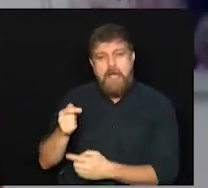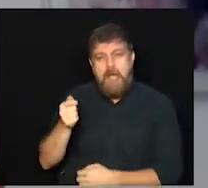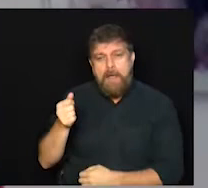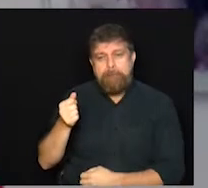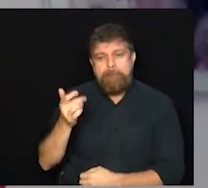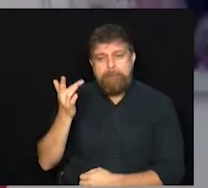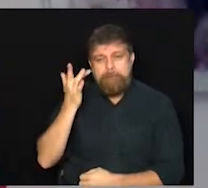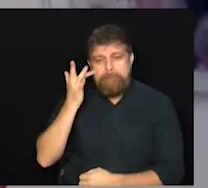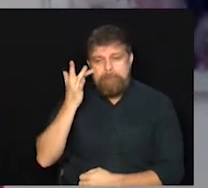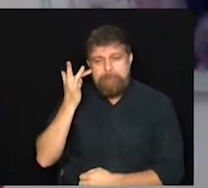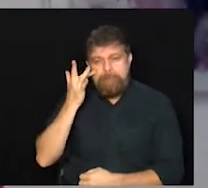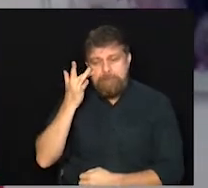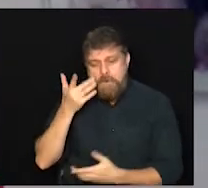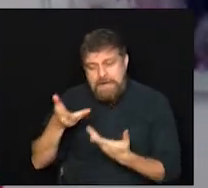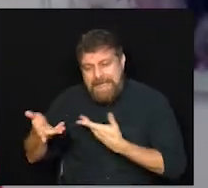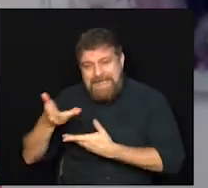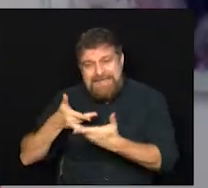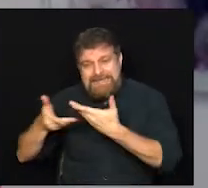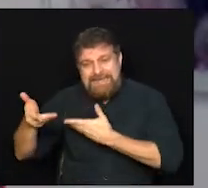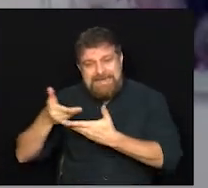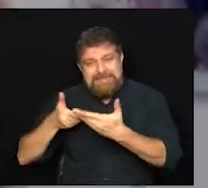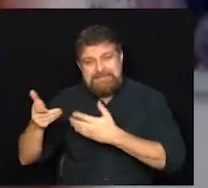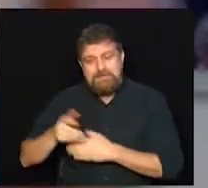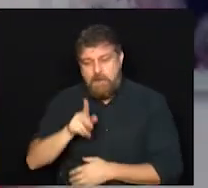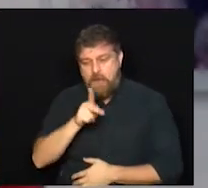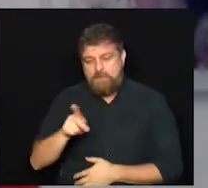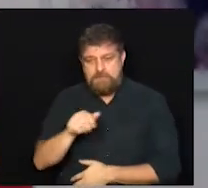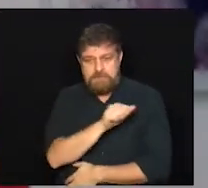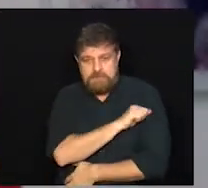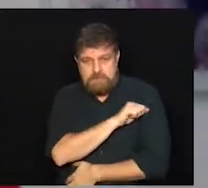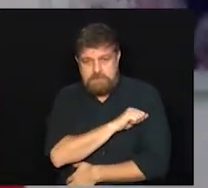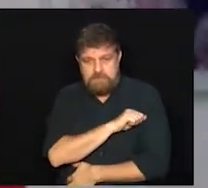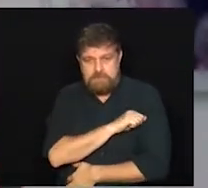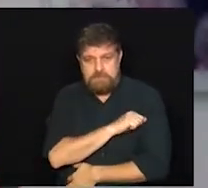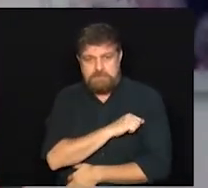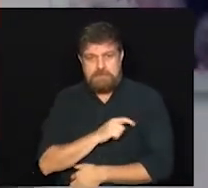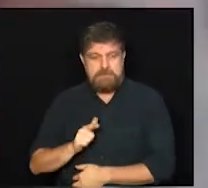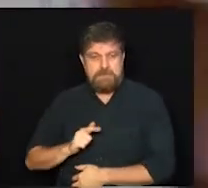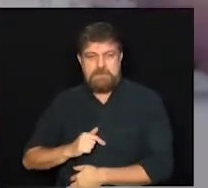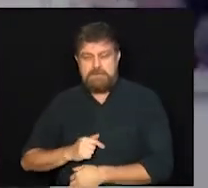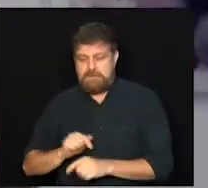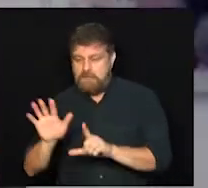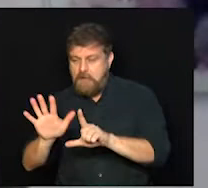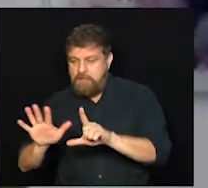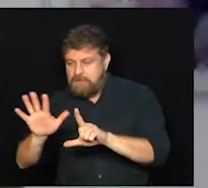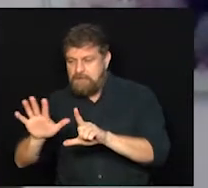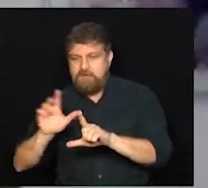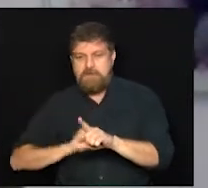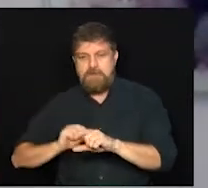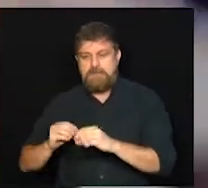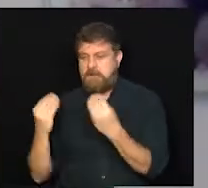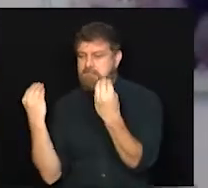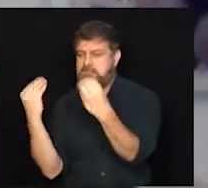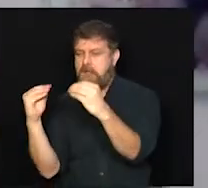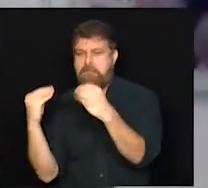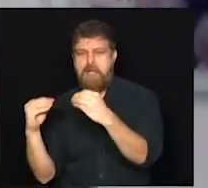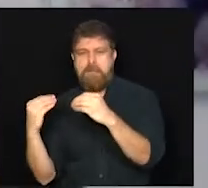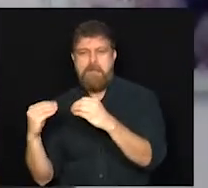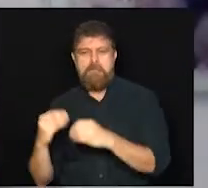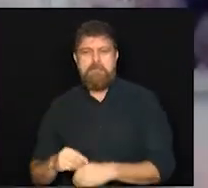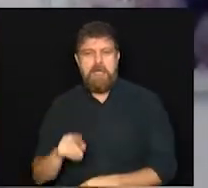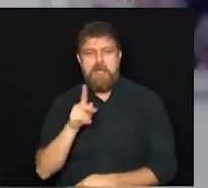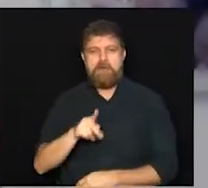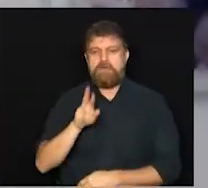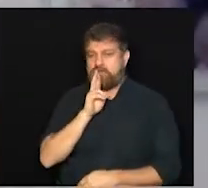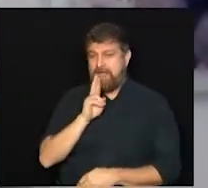entre o professor e o aluno. É um material que está disponível numa plataforma, eu vou lá, eu faço o que eu tenho que fazer, mando um recado, um dia o professor